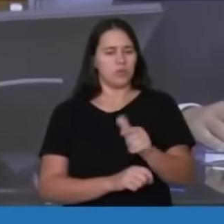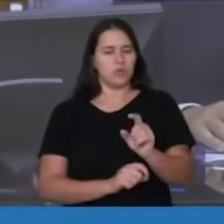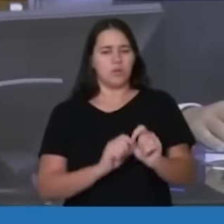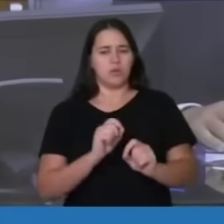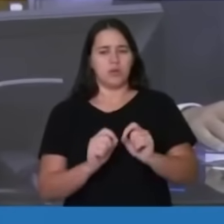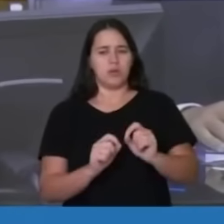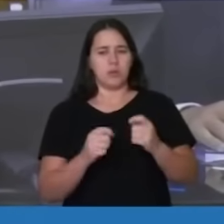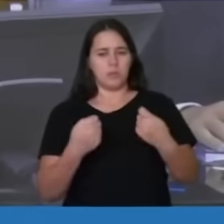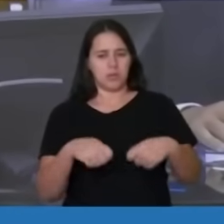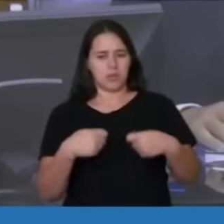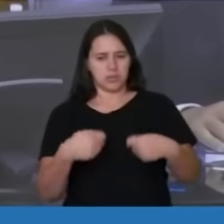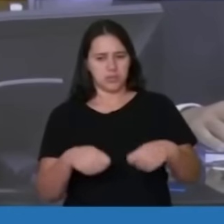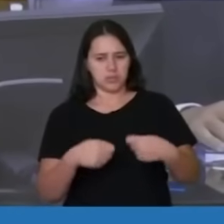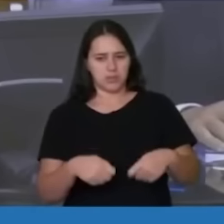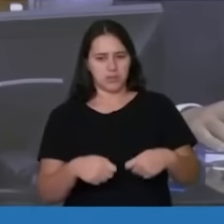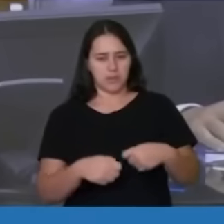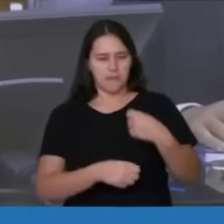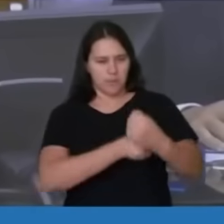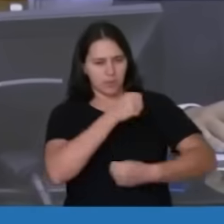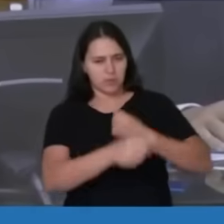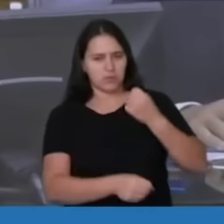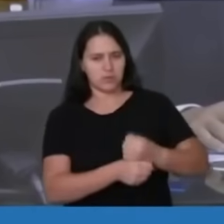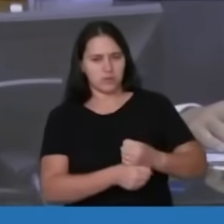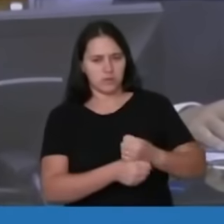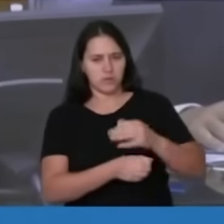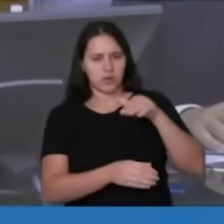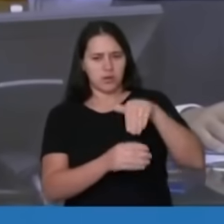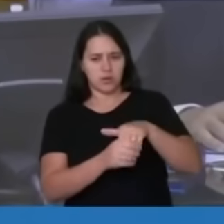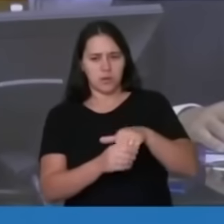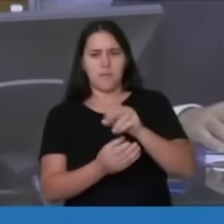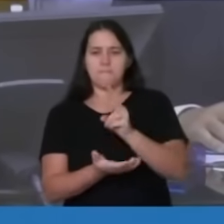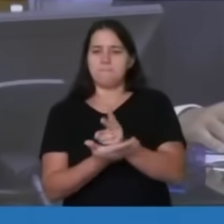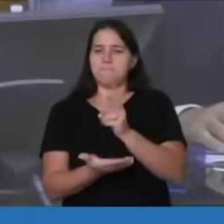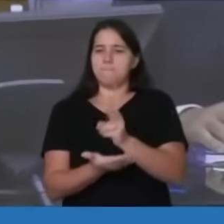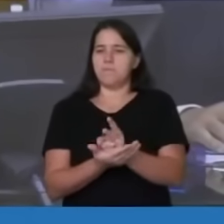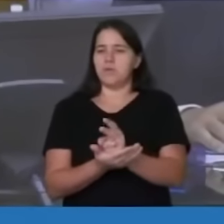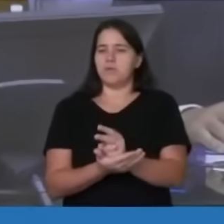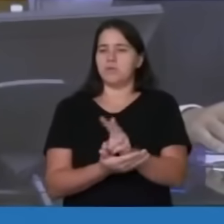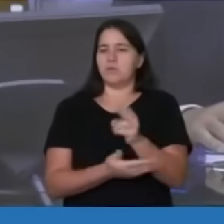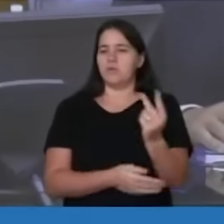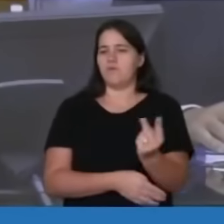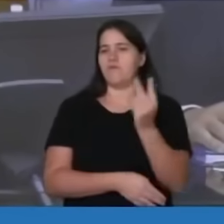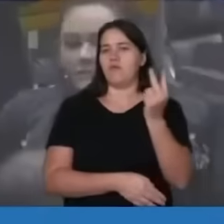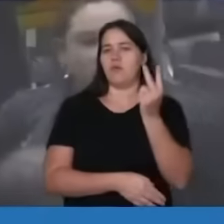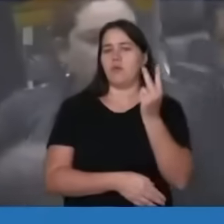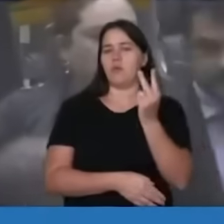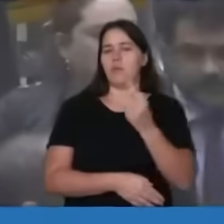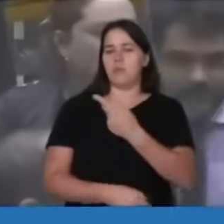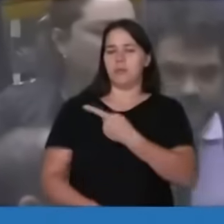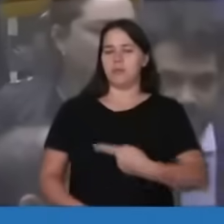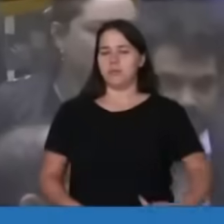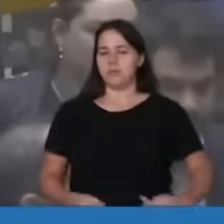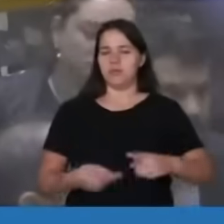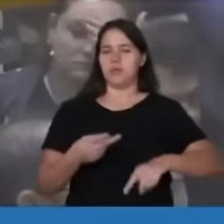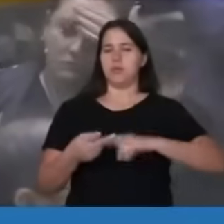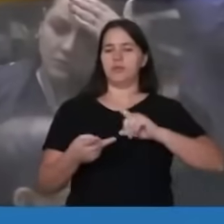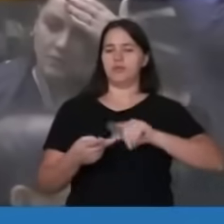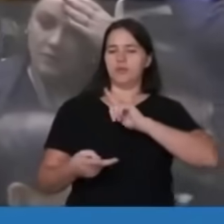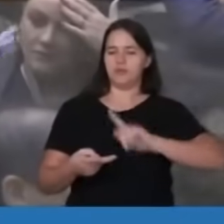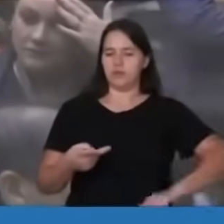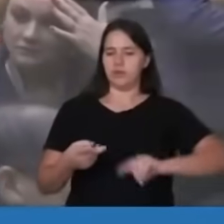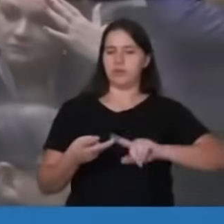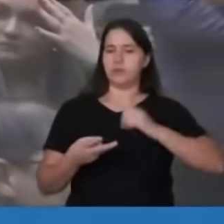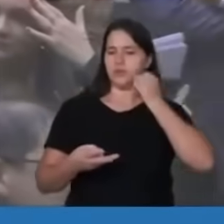que tenhamos para uma eleição municipal do ano que vem o mesmo valor da eleição para presidente, governador, senador, deputado federal e deputado estadual